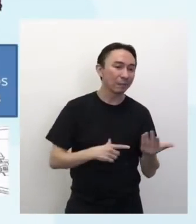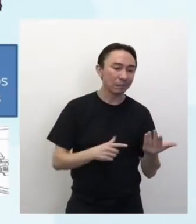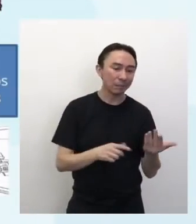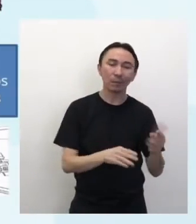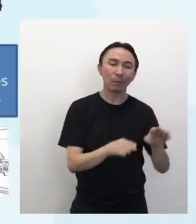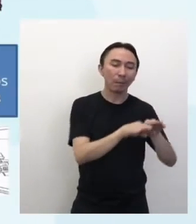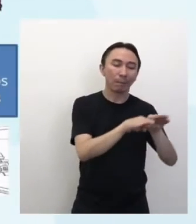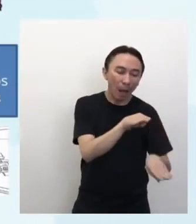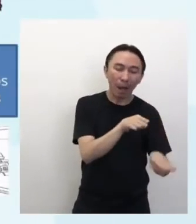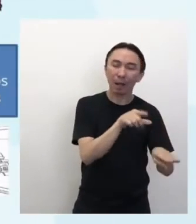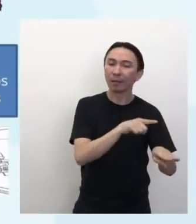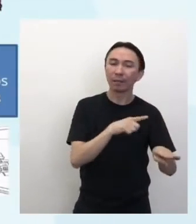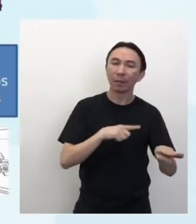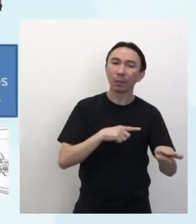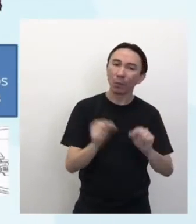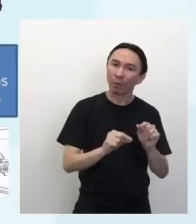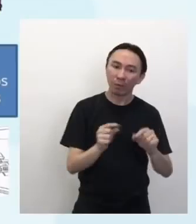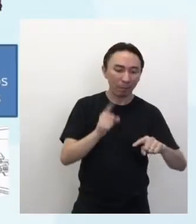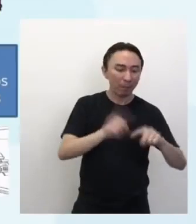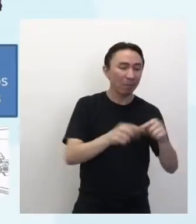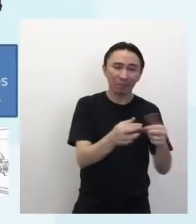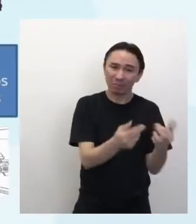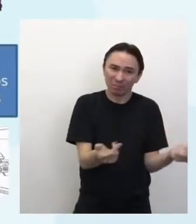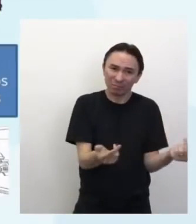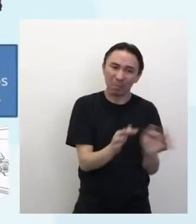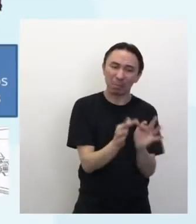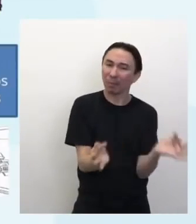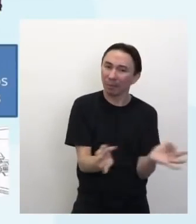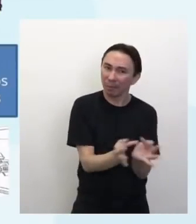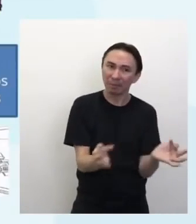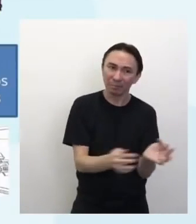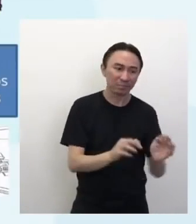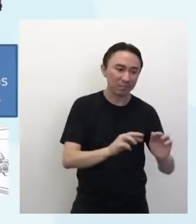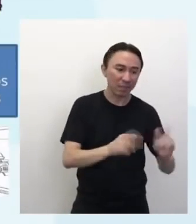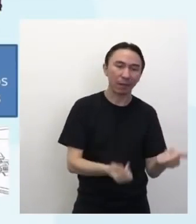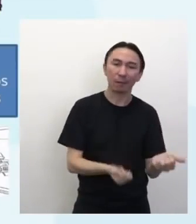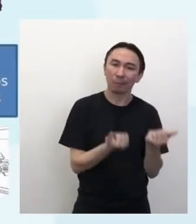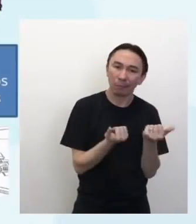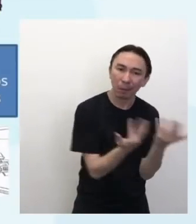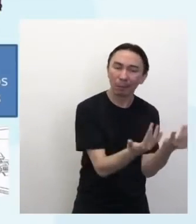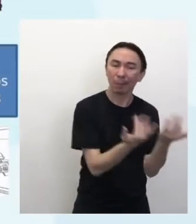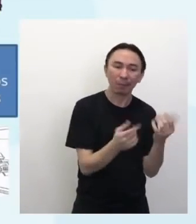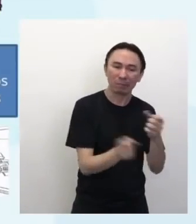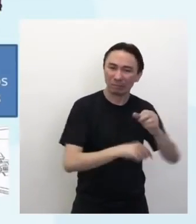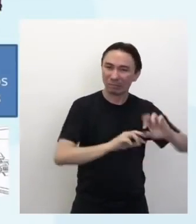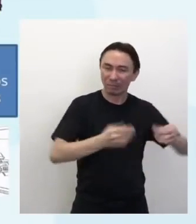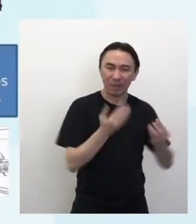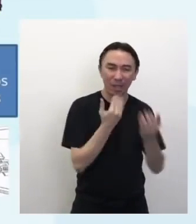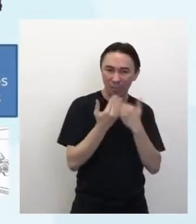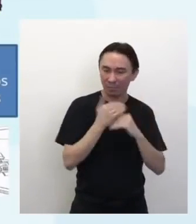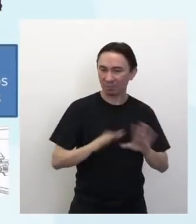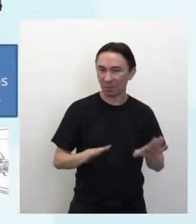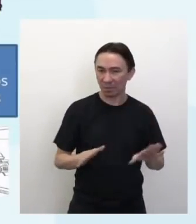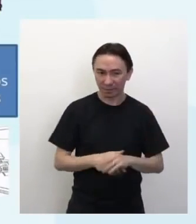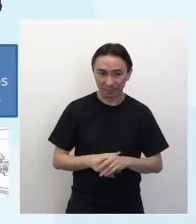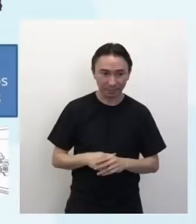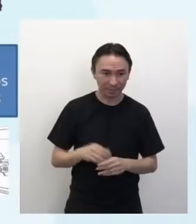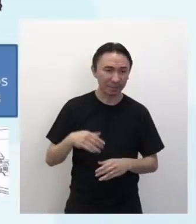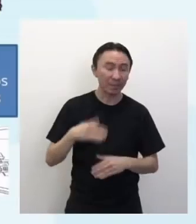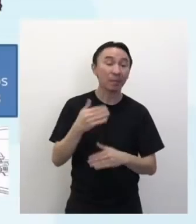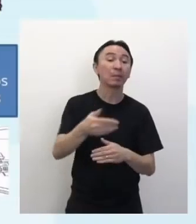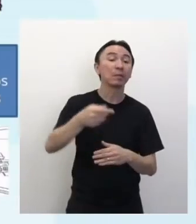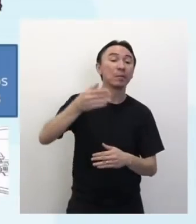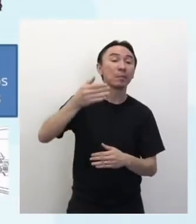principalmente matérias-primas e alimentos. A nova Divisão Internacional do Trabalho, que está logo embaixo, né, que aí vem pós,